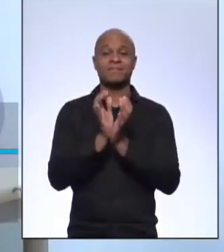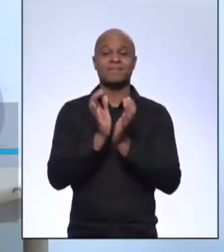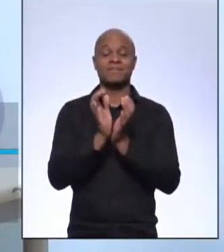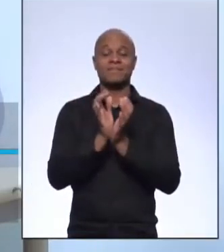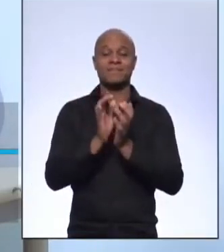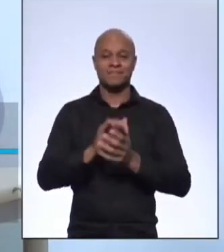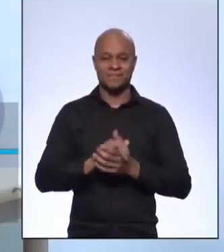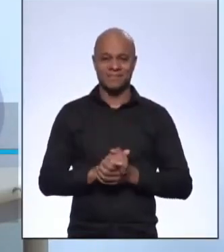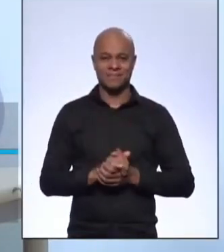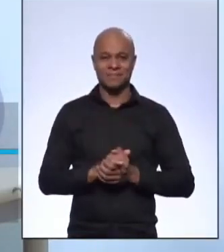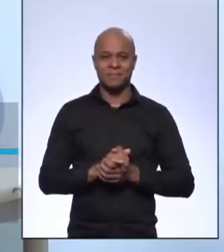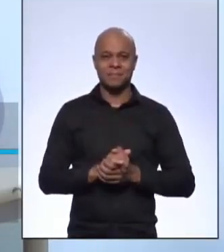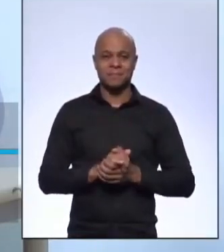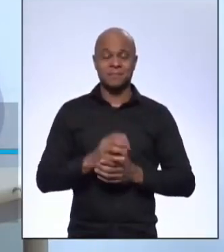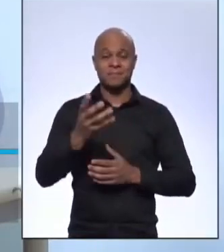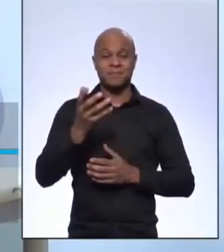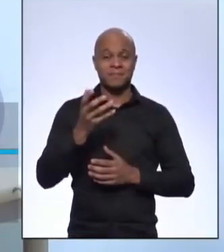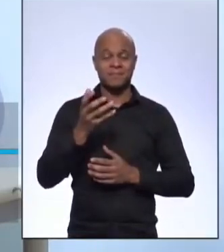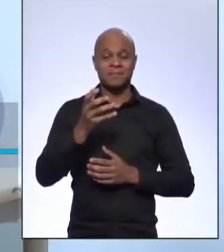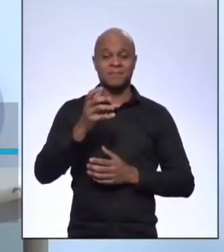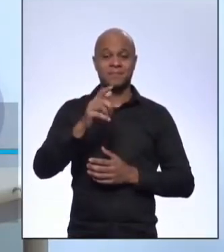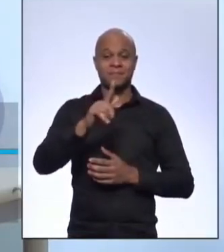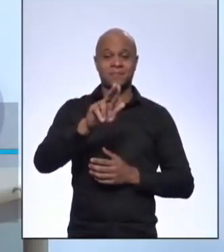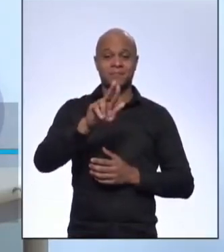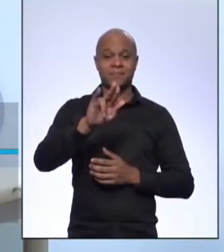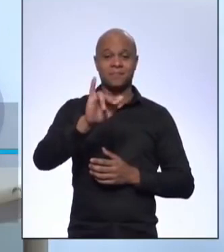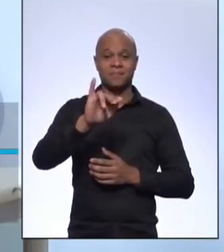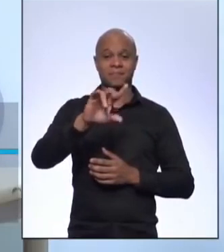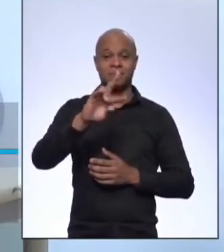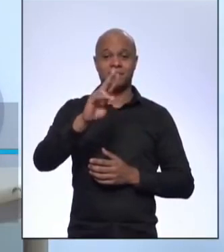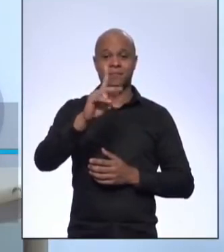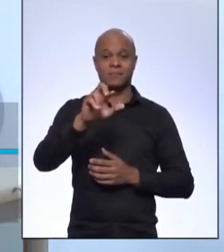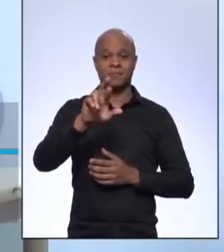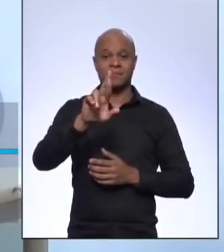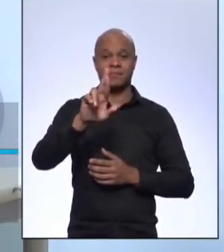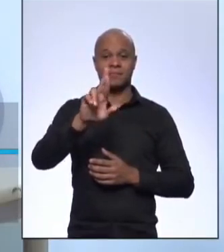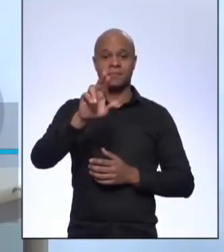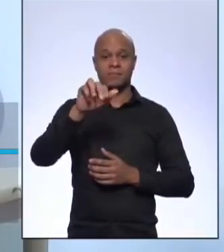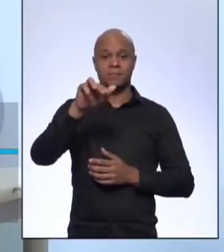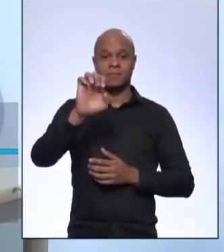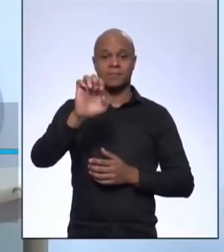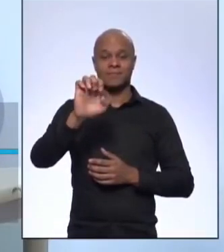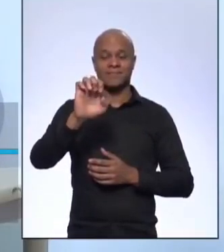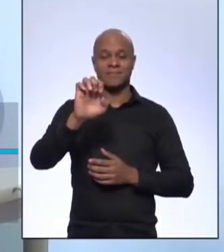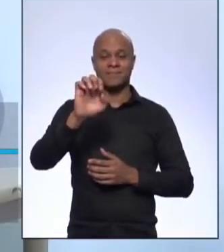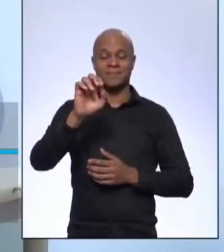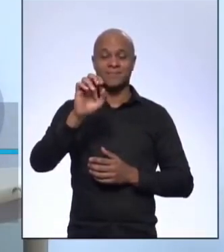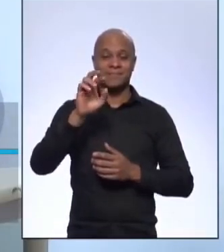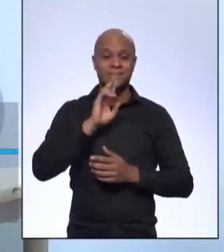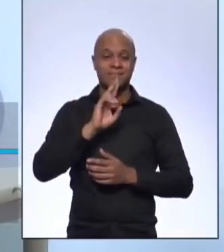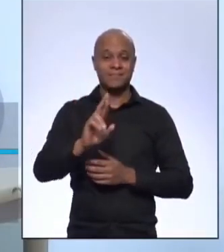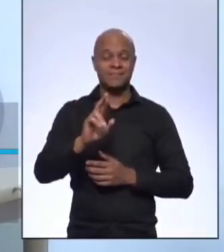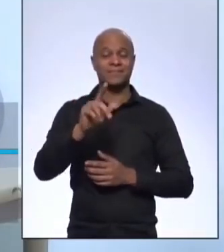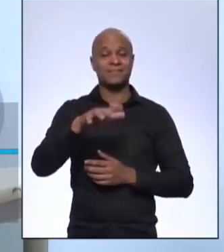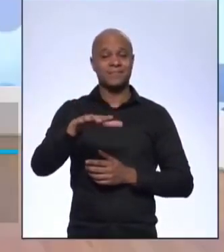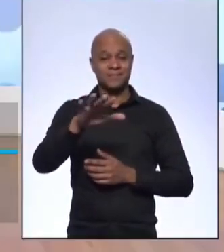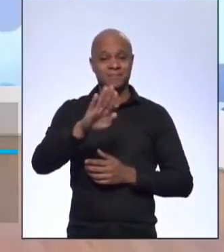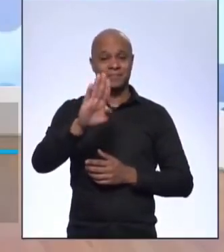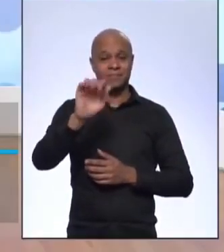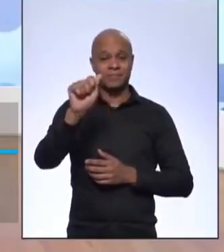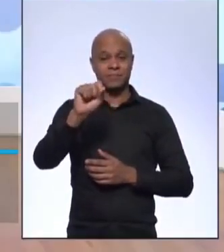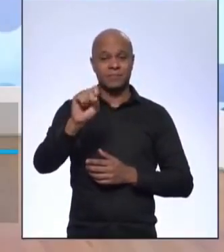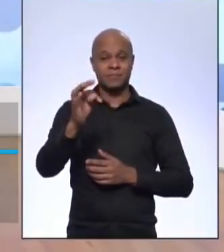de destacar a participação do Guilherme, que está representando a maioria dos estudantes aqui. Ele respondeu que são os